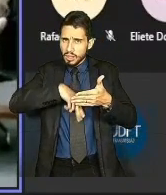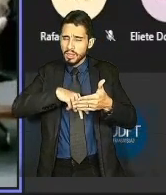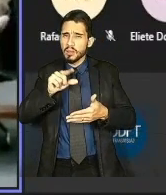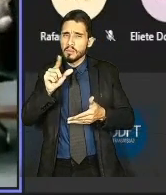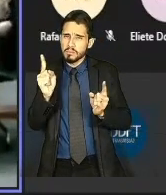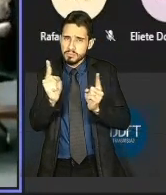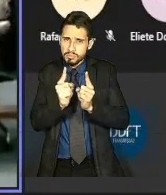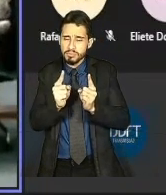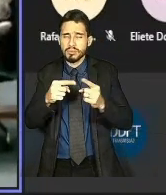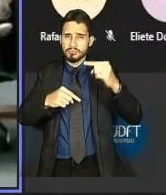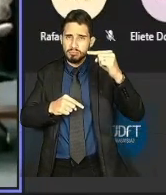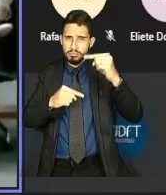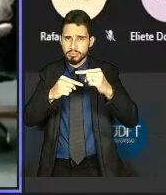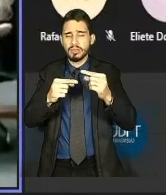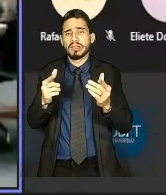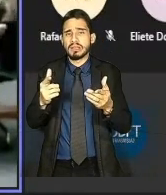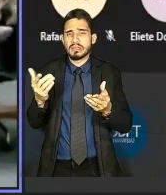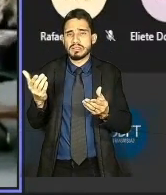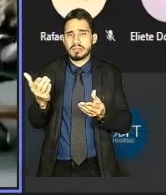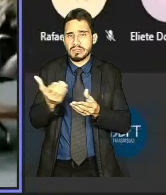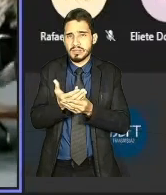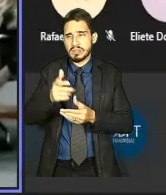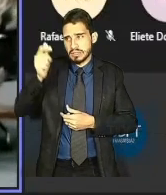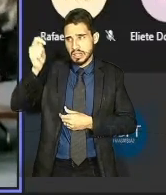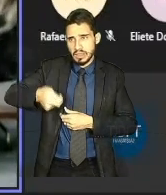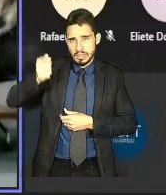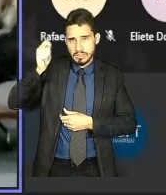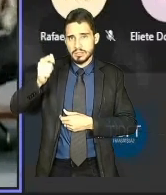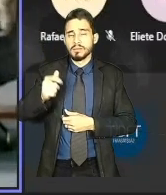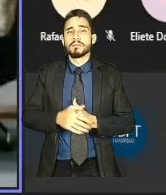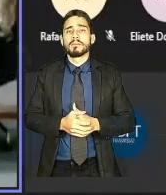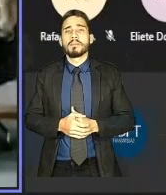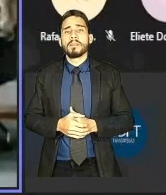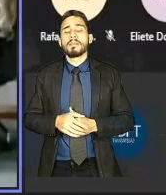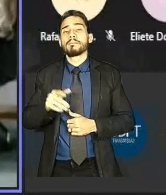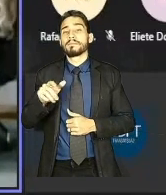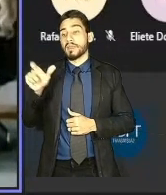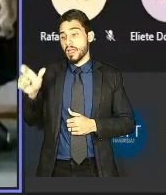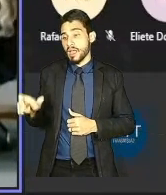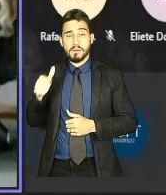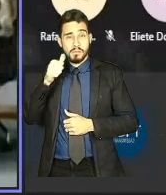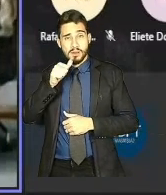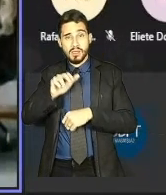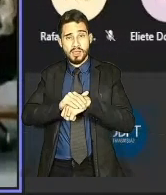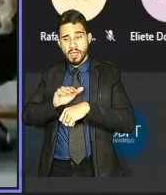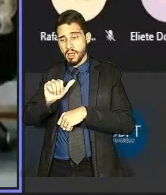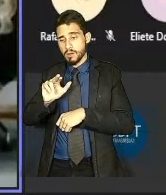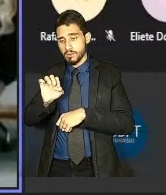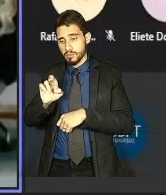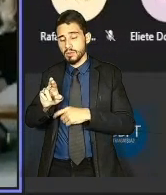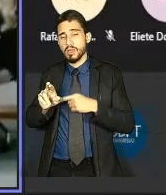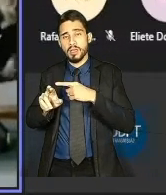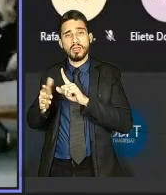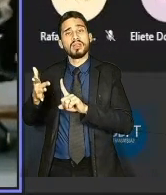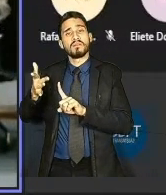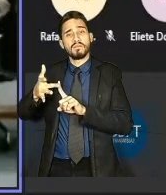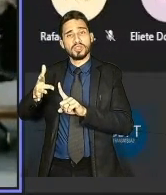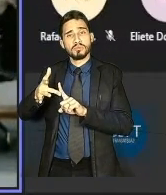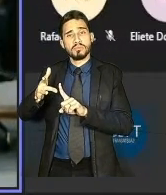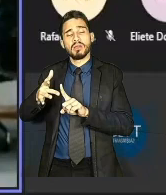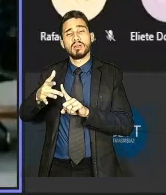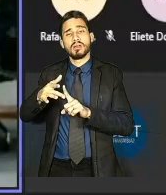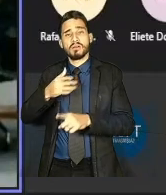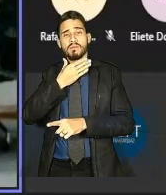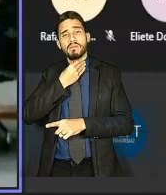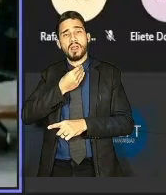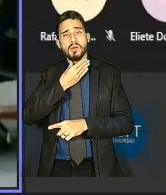para ler um pequeno trecho da sentença, quando este afirma: ao que se extrai dos autos, a autora foi vítima de